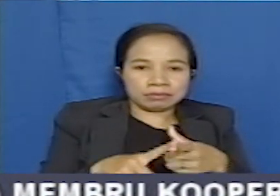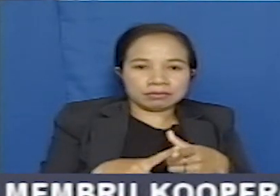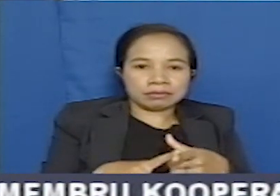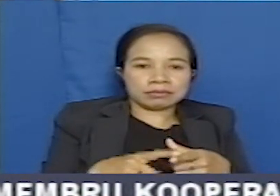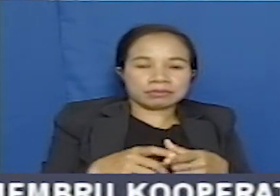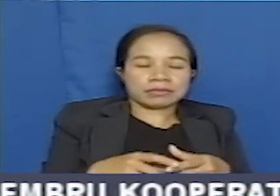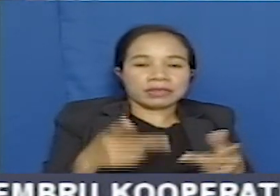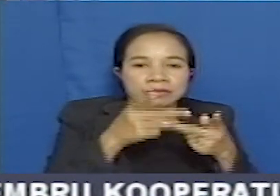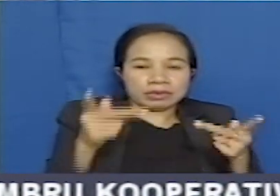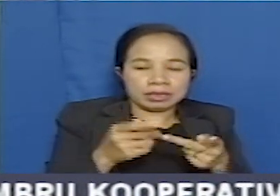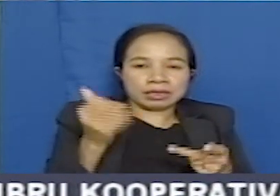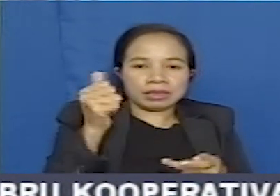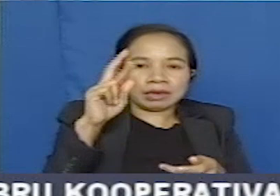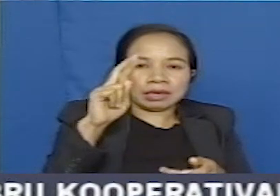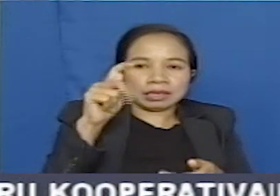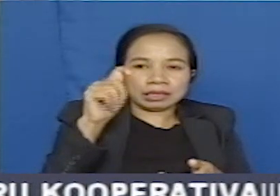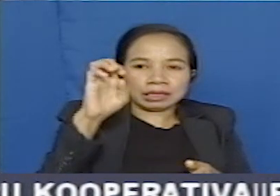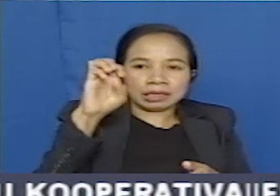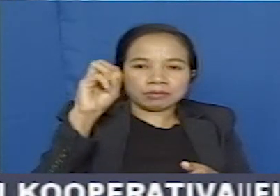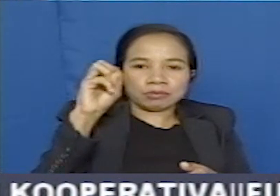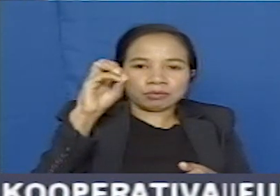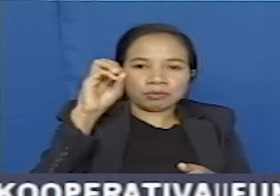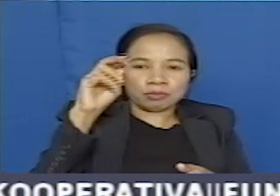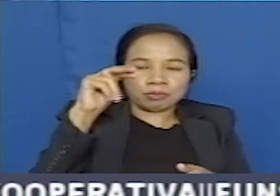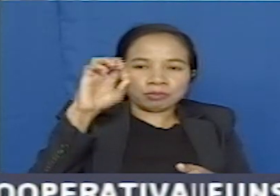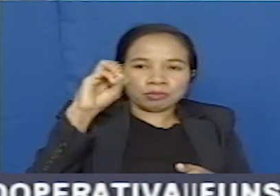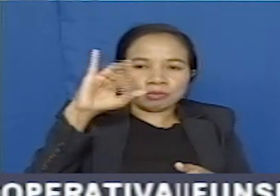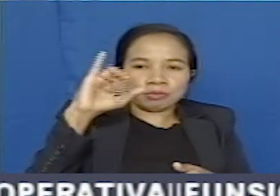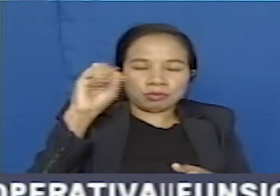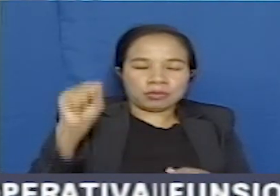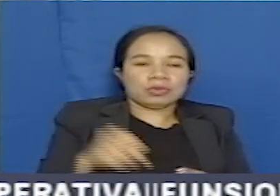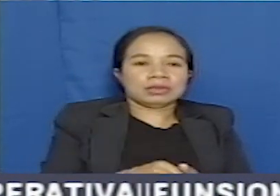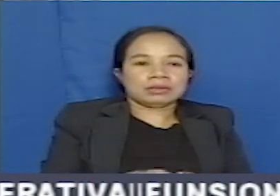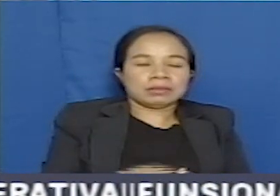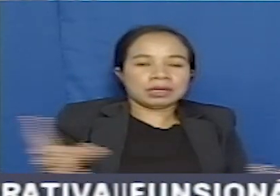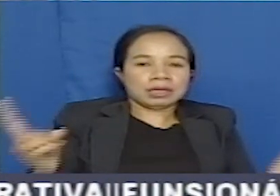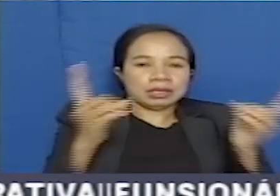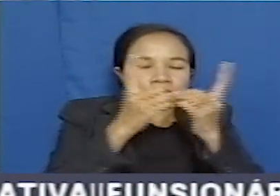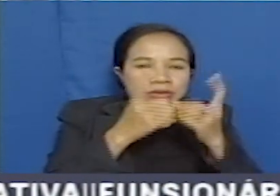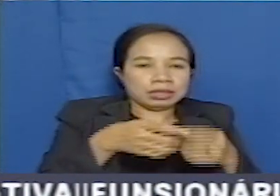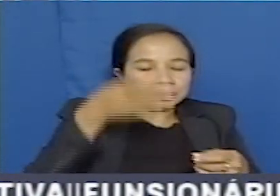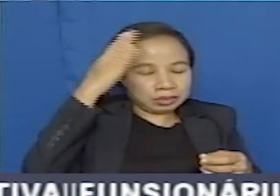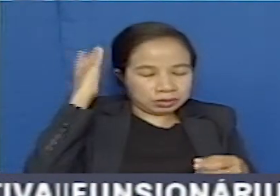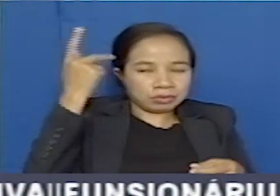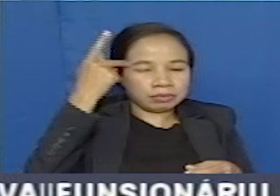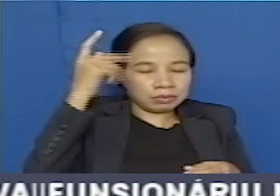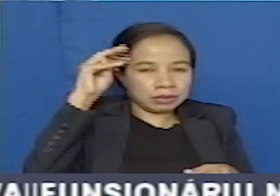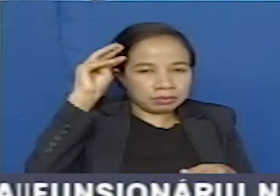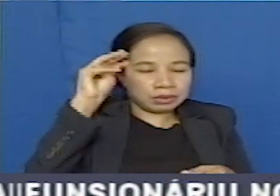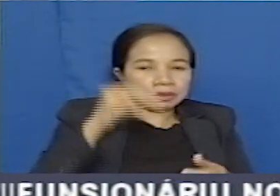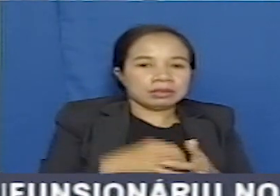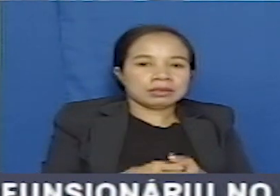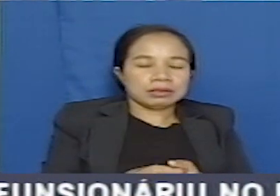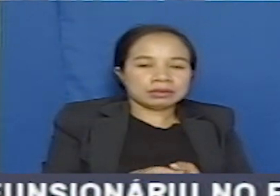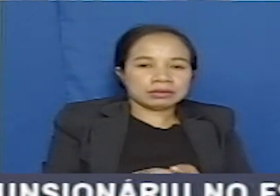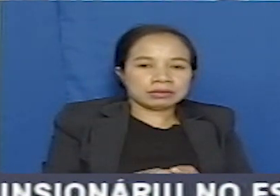Arte Moris, e depois ami bahasoro tan sua excelência primeiro ministro José governo se re entrega atene